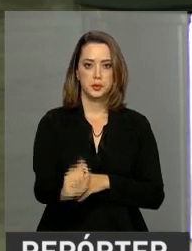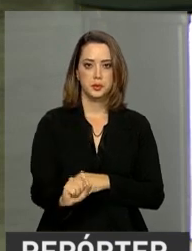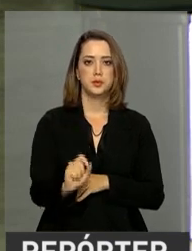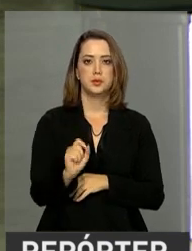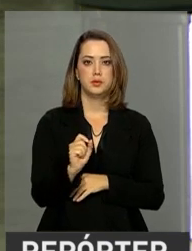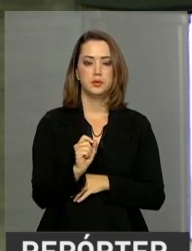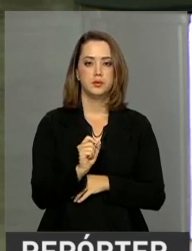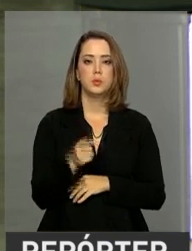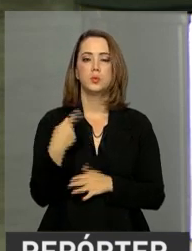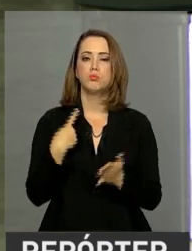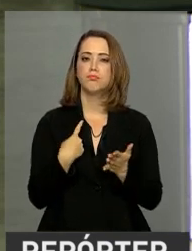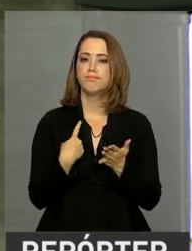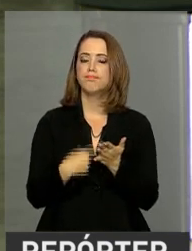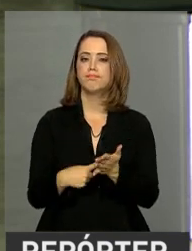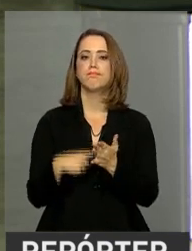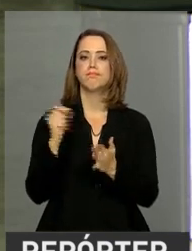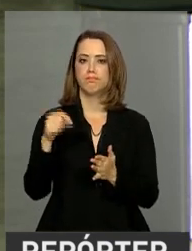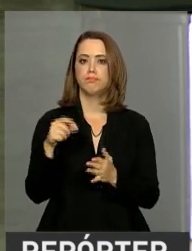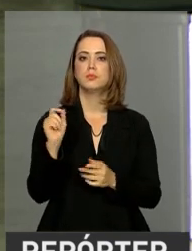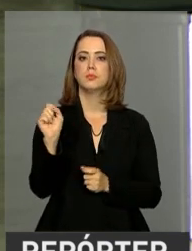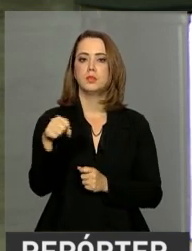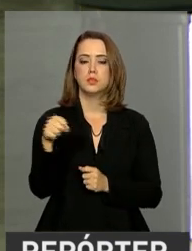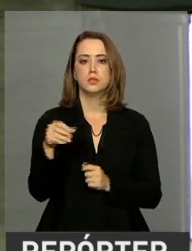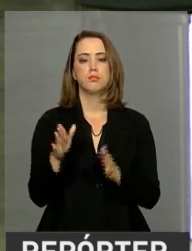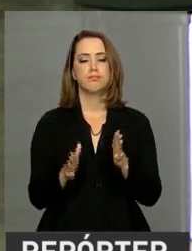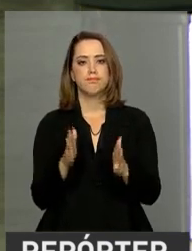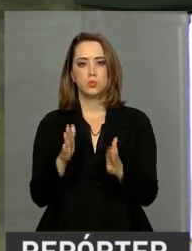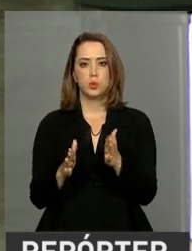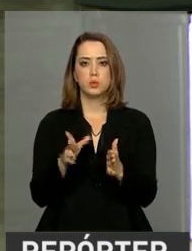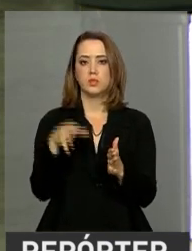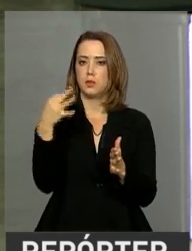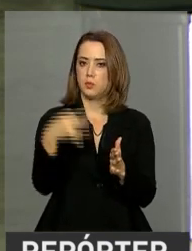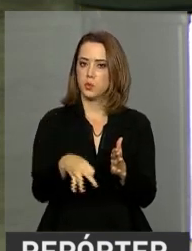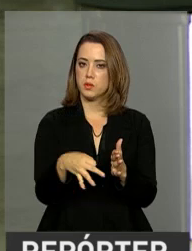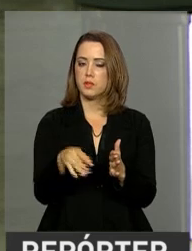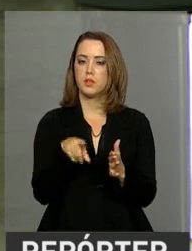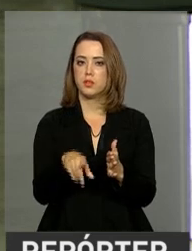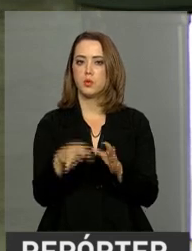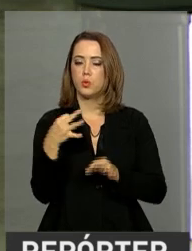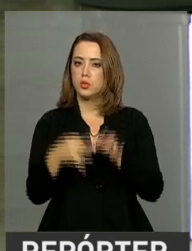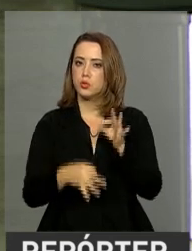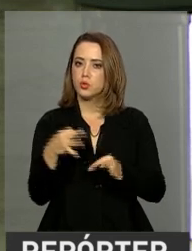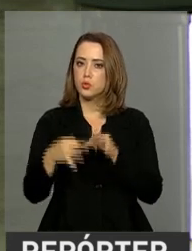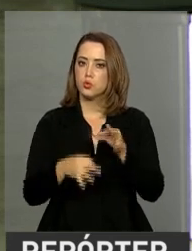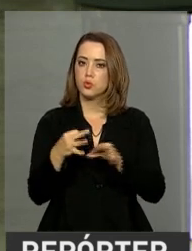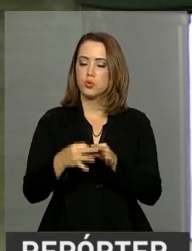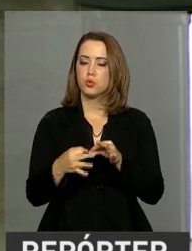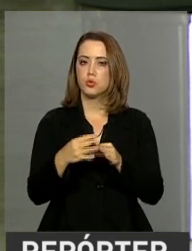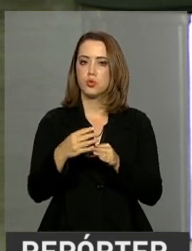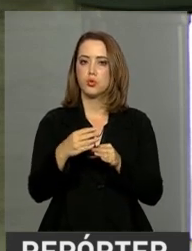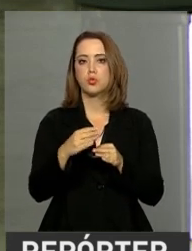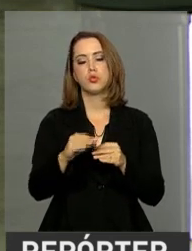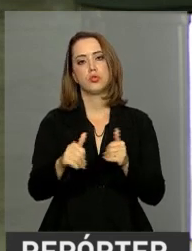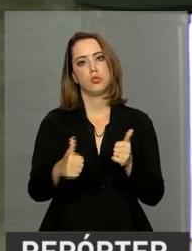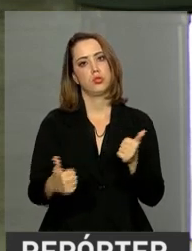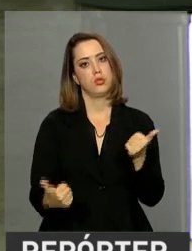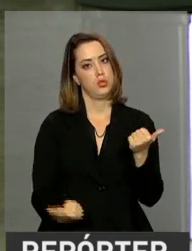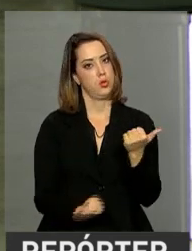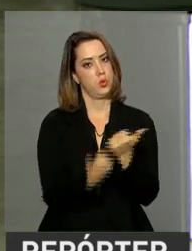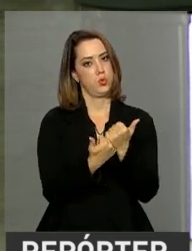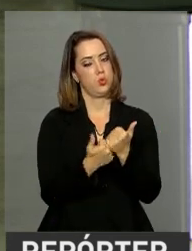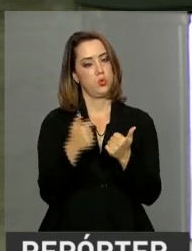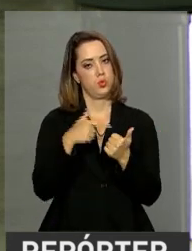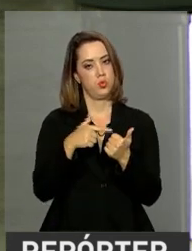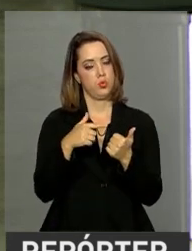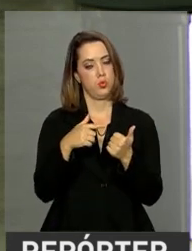do Planalto, afirmou que de forma provisória e temporária a justiça está substituindo o legislativo, mas isso é